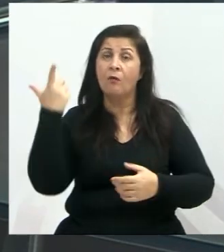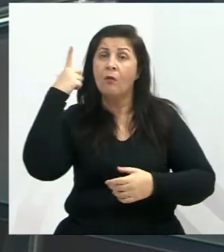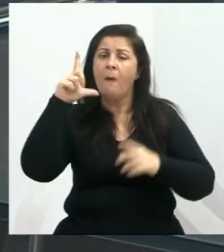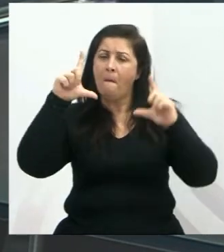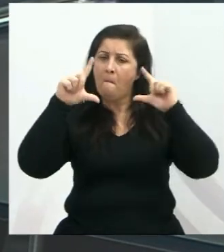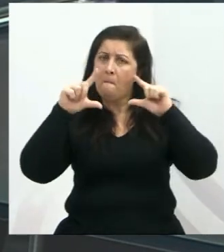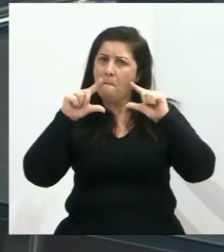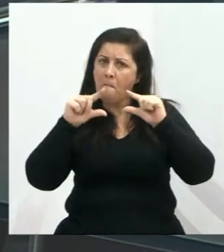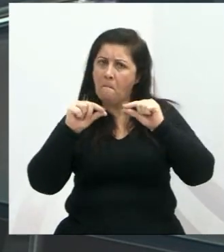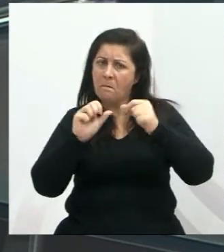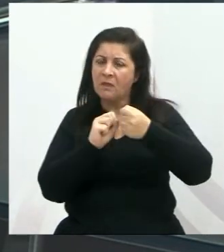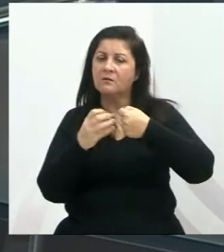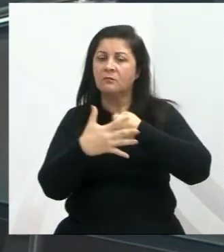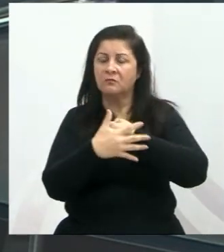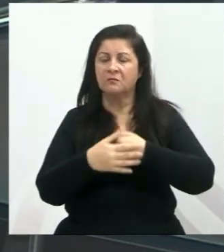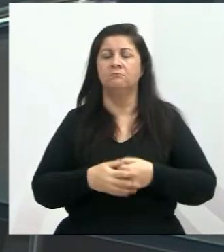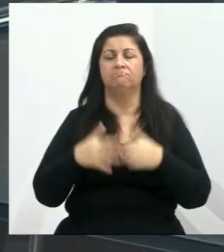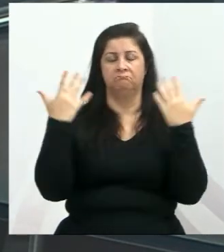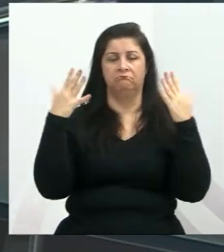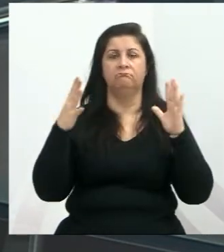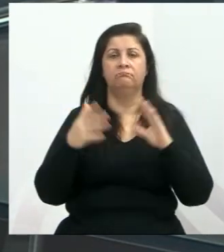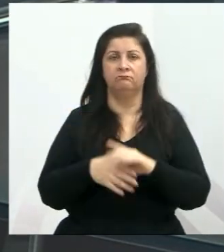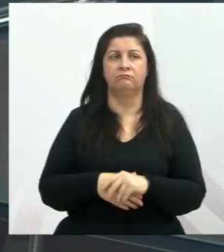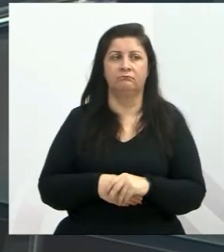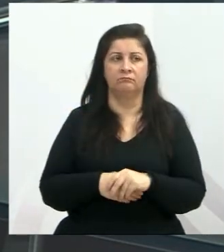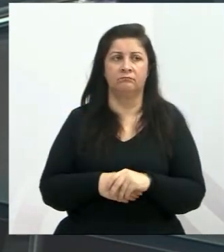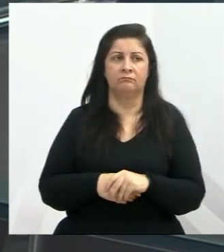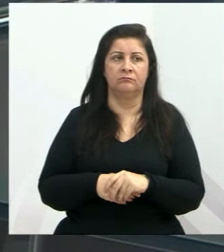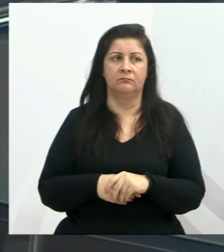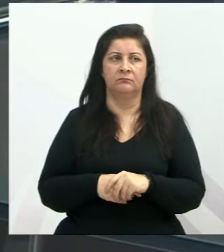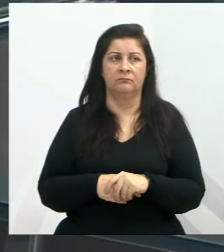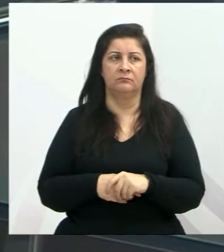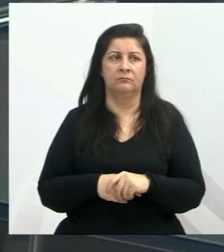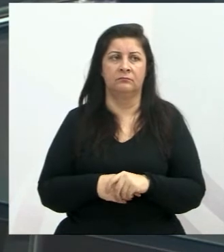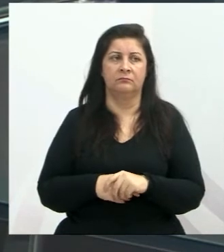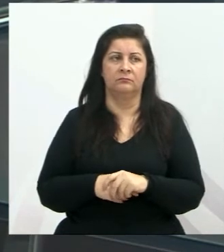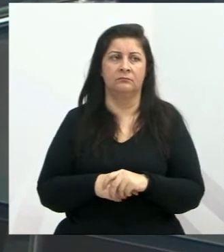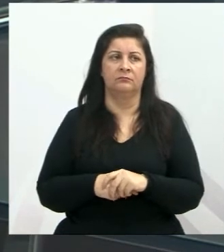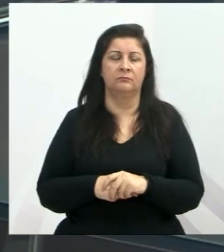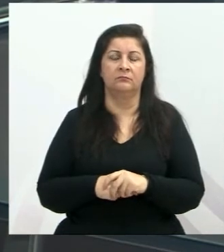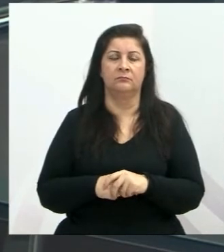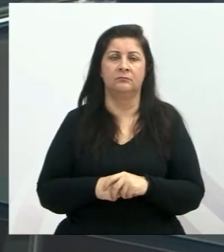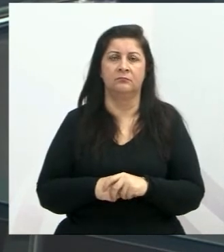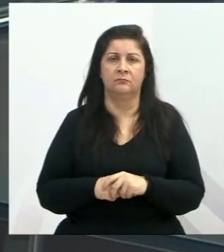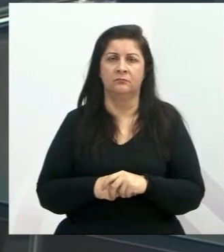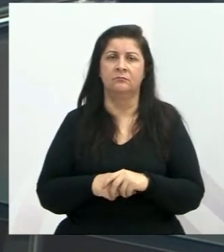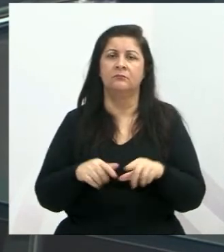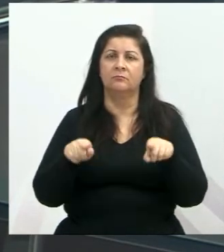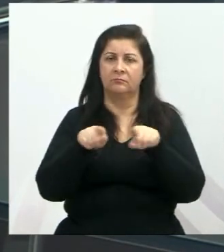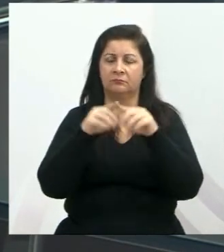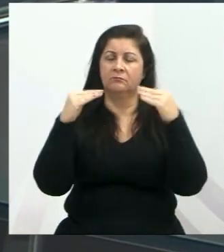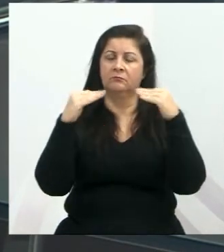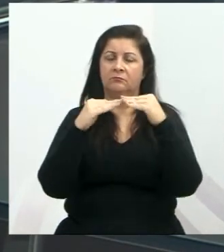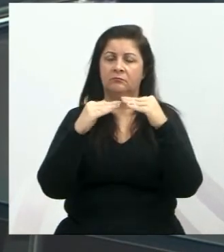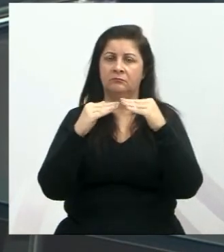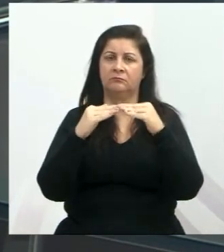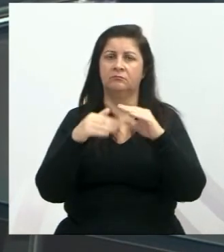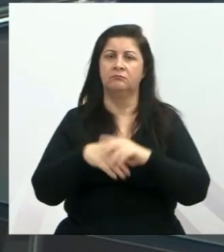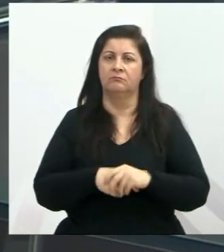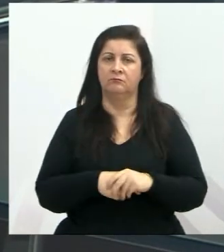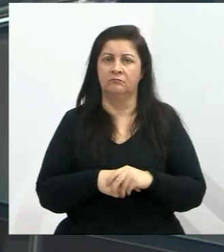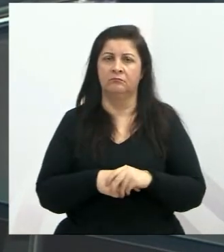da Covid. Então, parabéns, gostaria de subscrever esse pedido também, vereador Flavinho, e me coloco